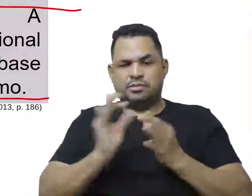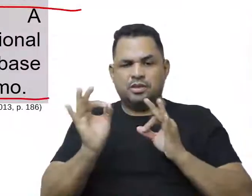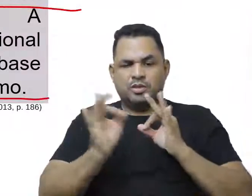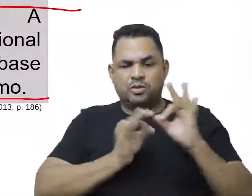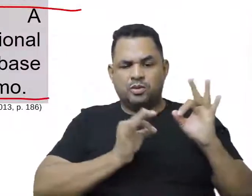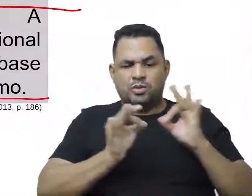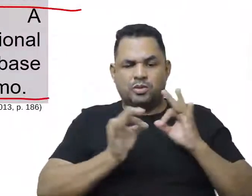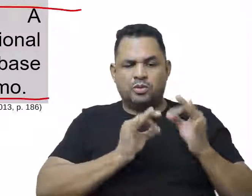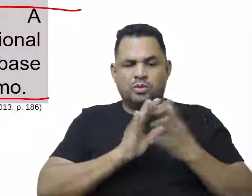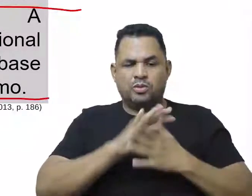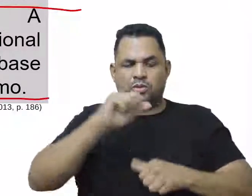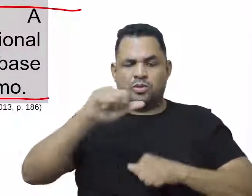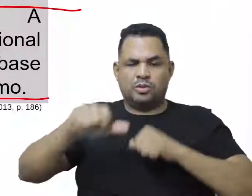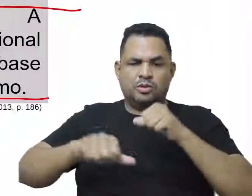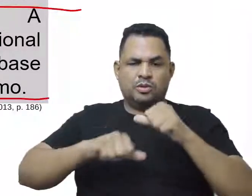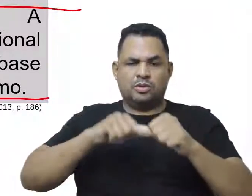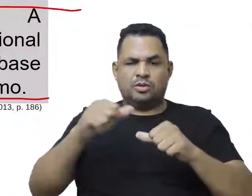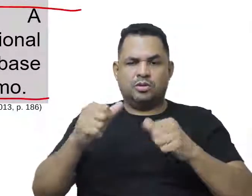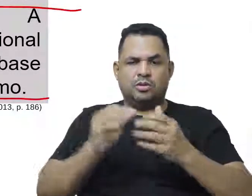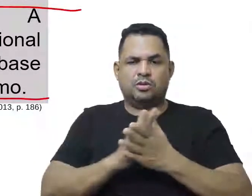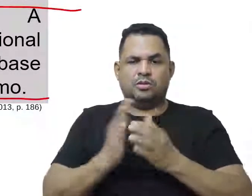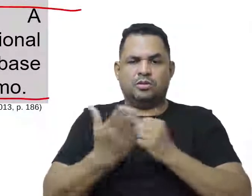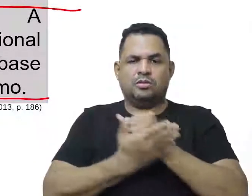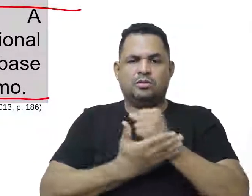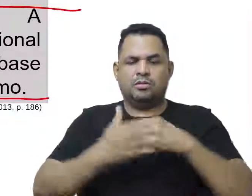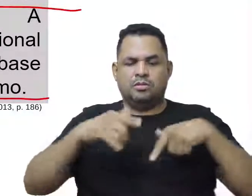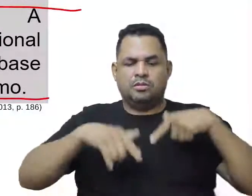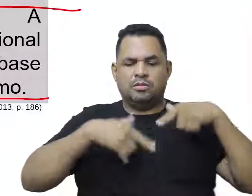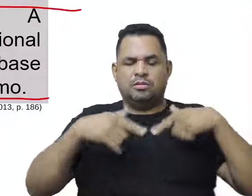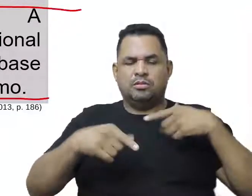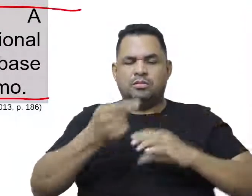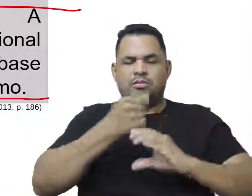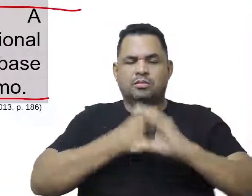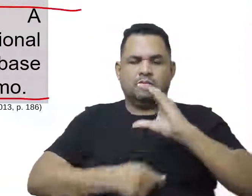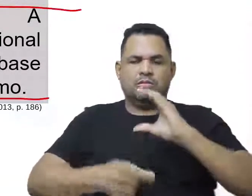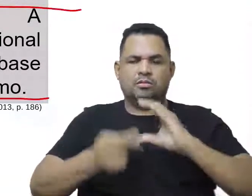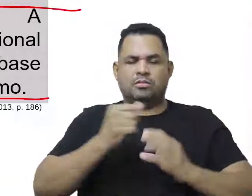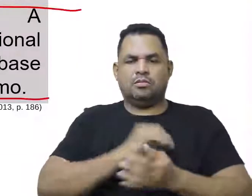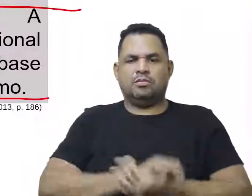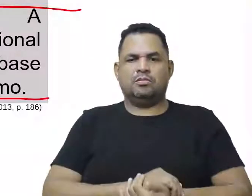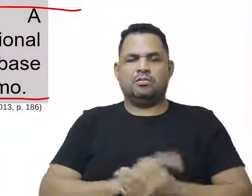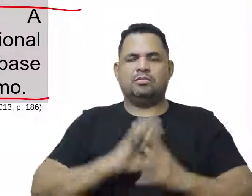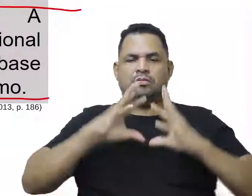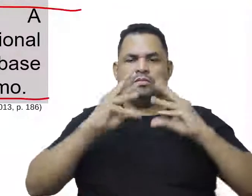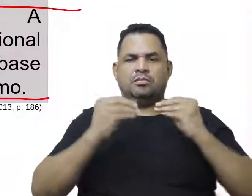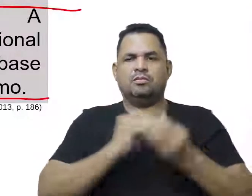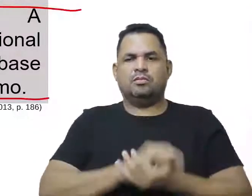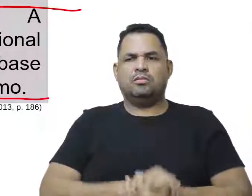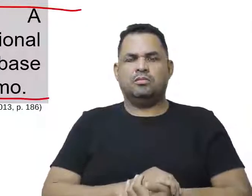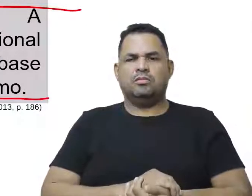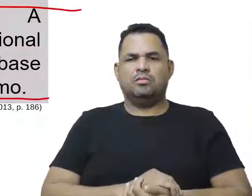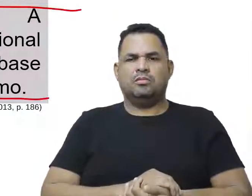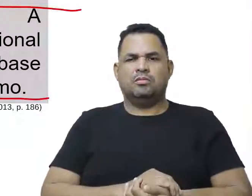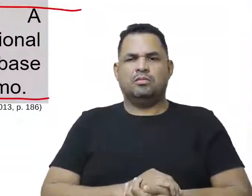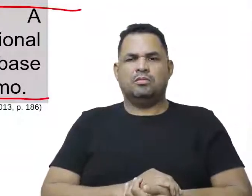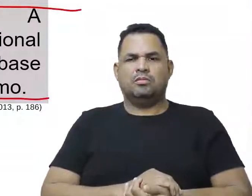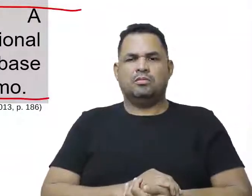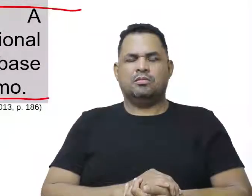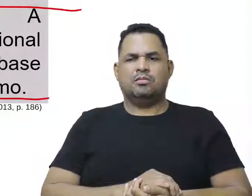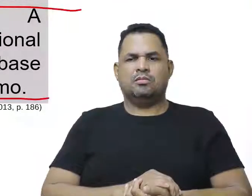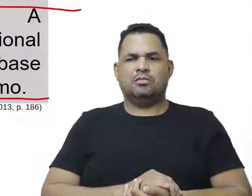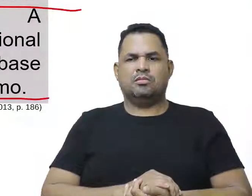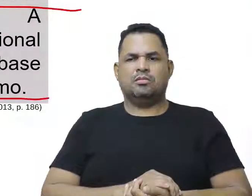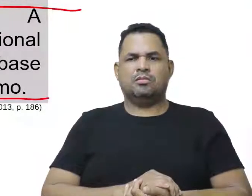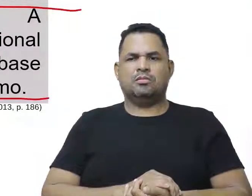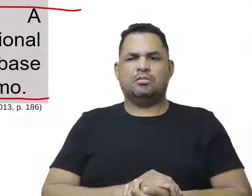e alterou aí transformou a base produtiva do capitalismo totalmente né i i